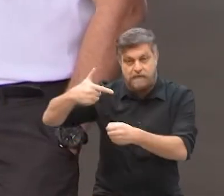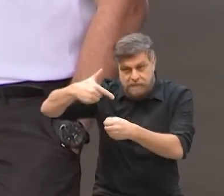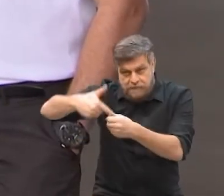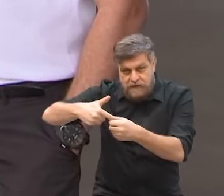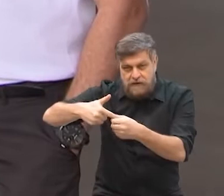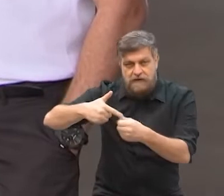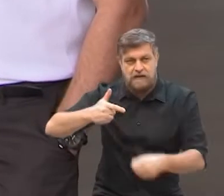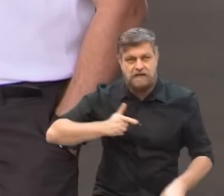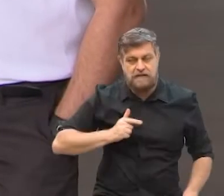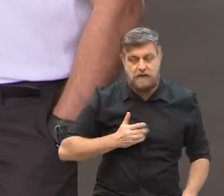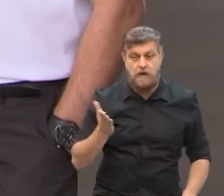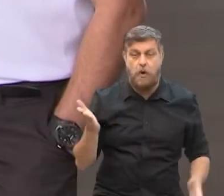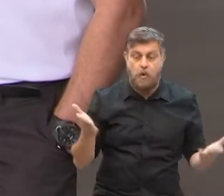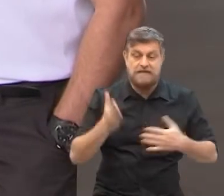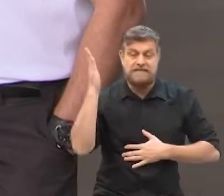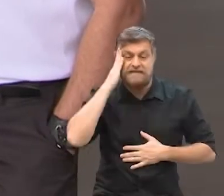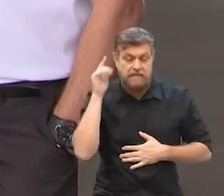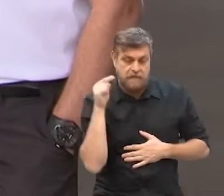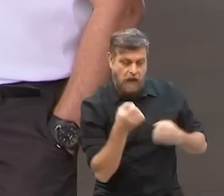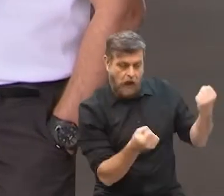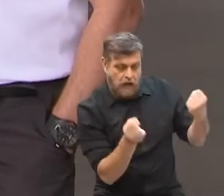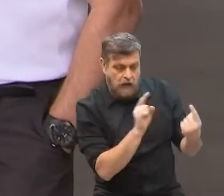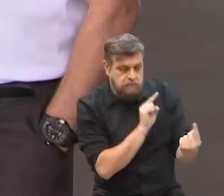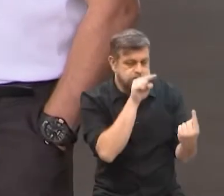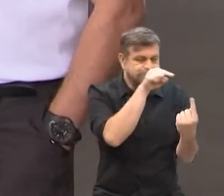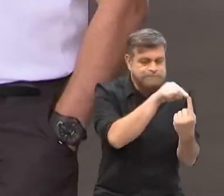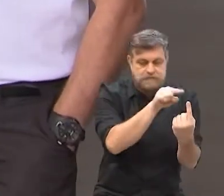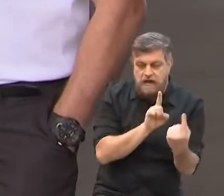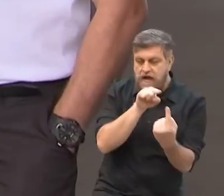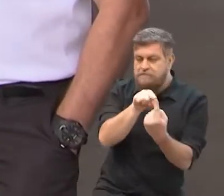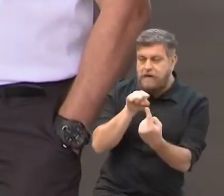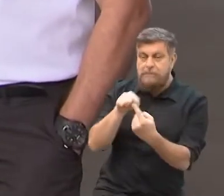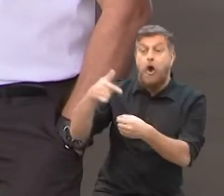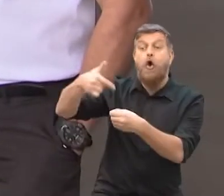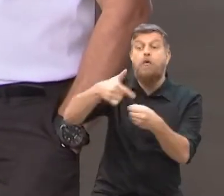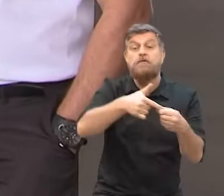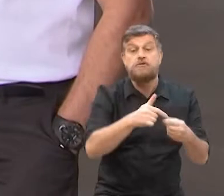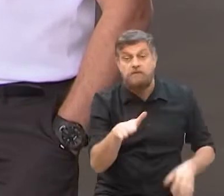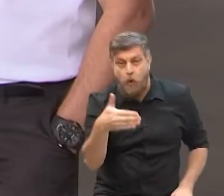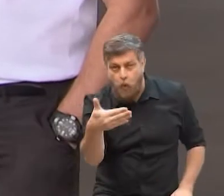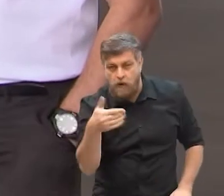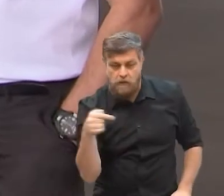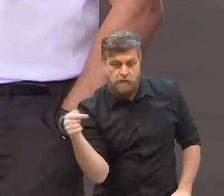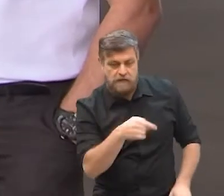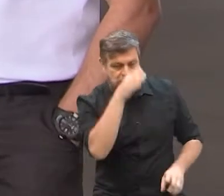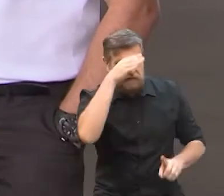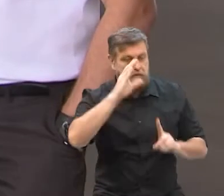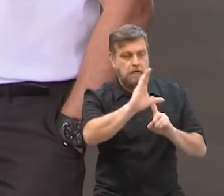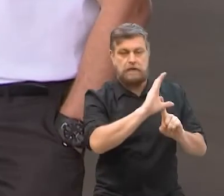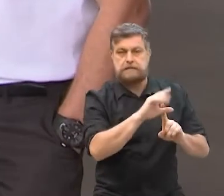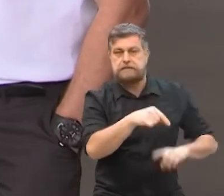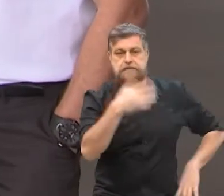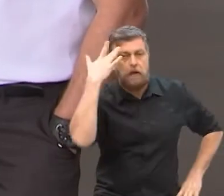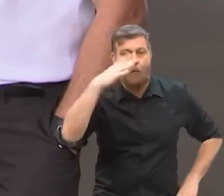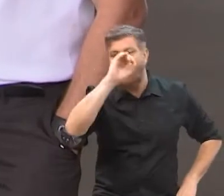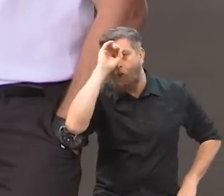hoje tem que saber qual carro realmente e qual combustível que vai também. Porque às vezes nem o cliente sabe o combustível que